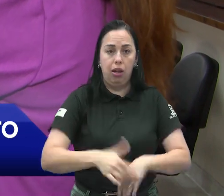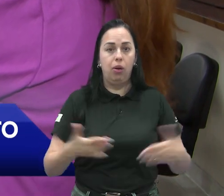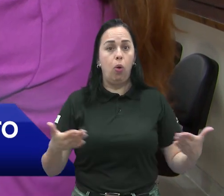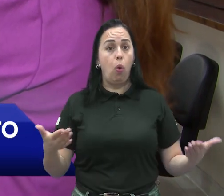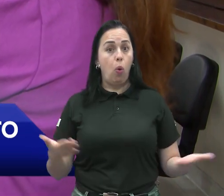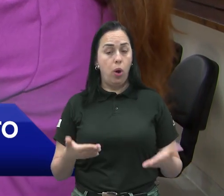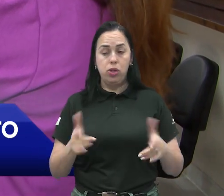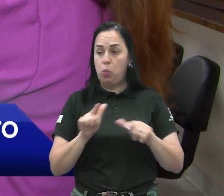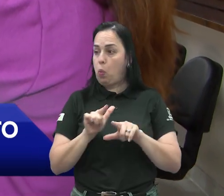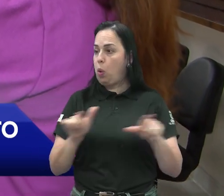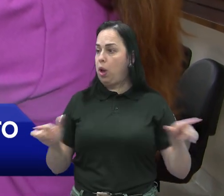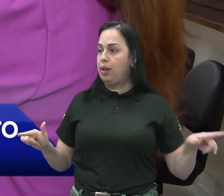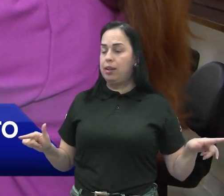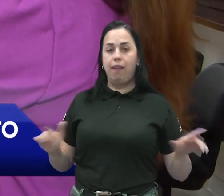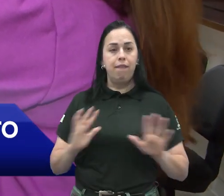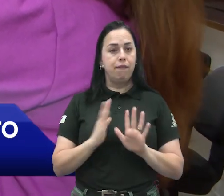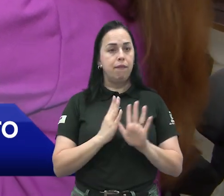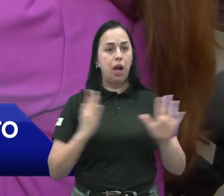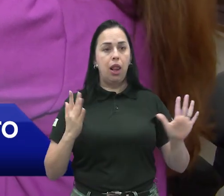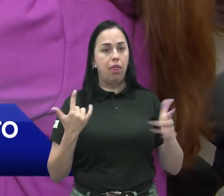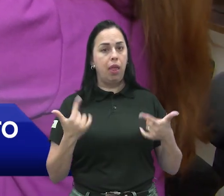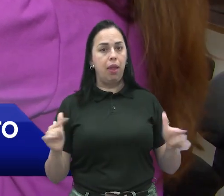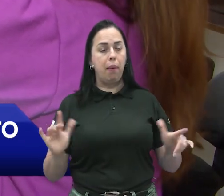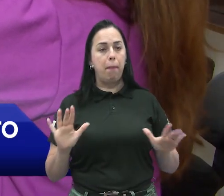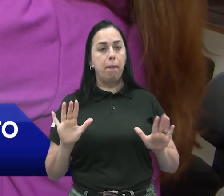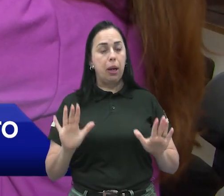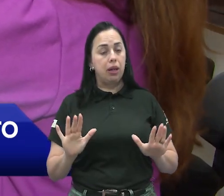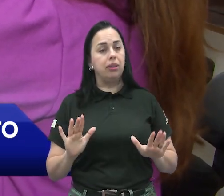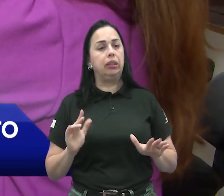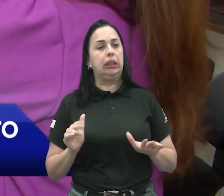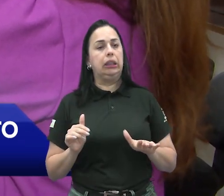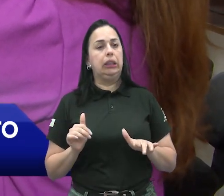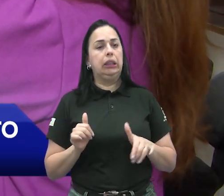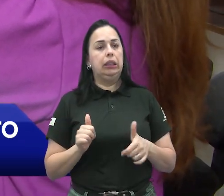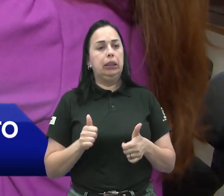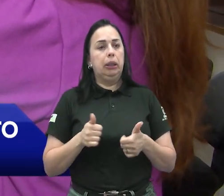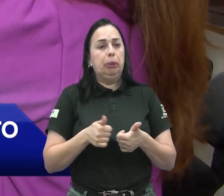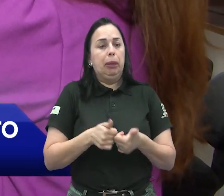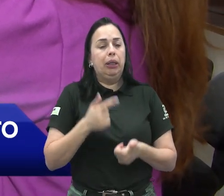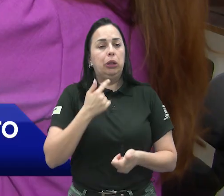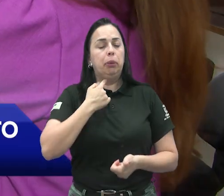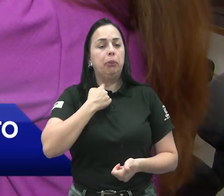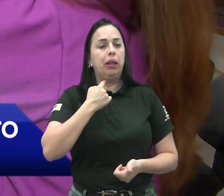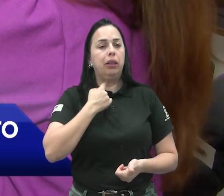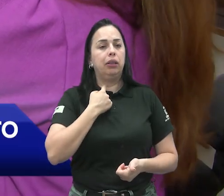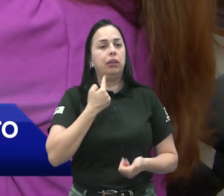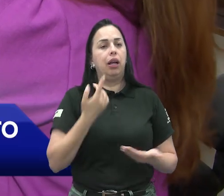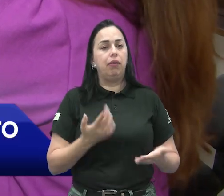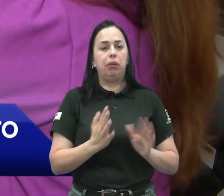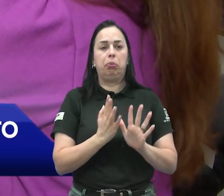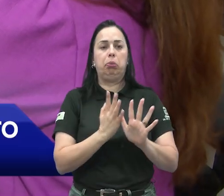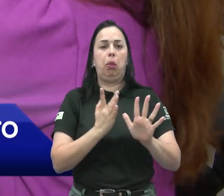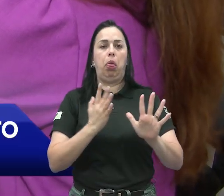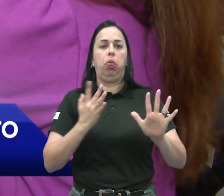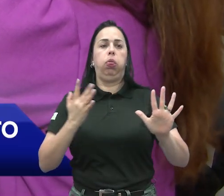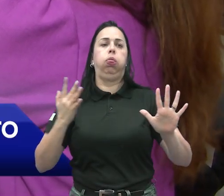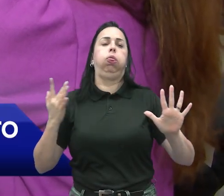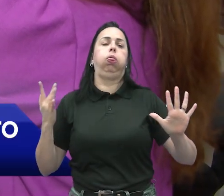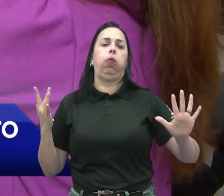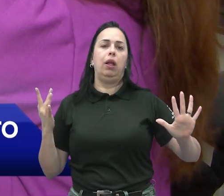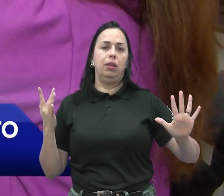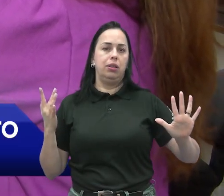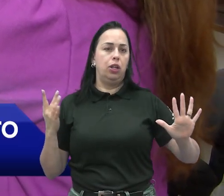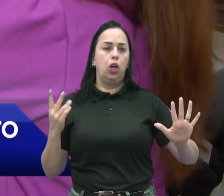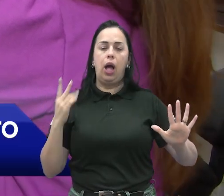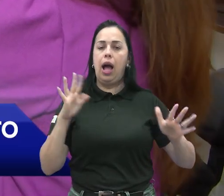hora. Hoje está bem tranquilo, não tem fila. Porém, quanto mais próximo de maio, a gente fica com filas